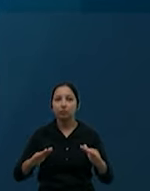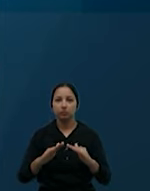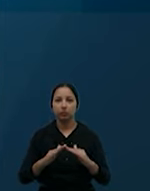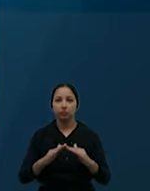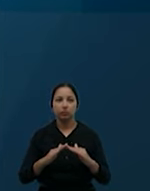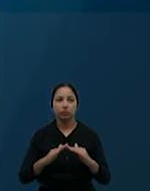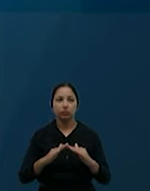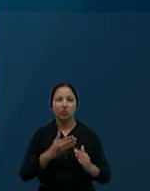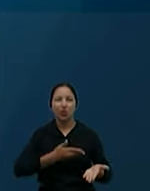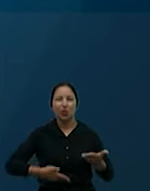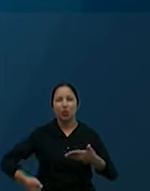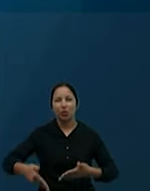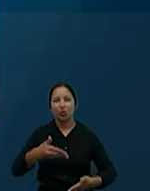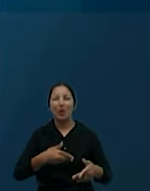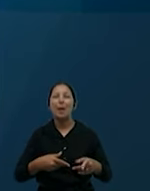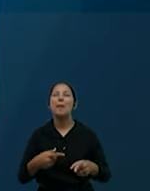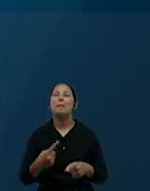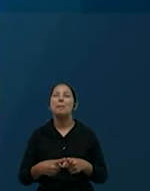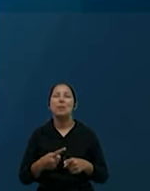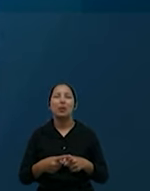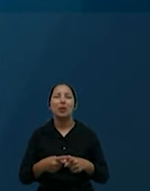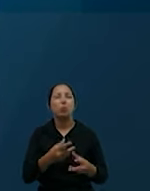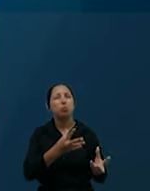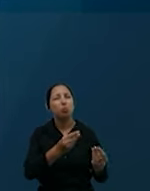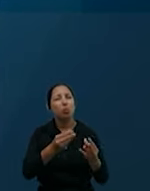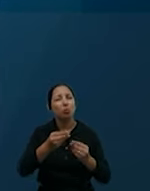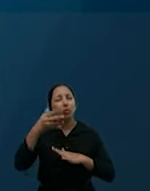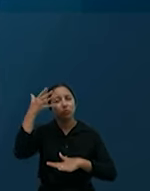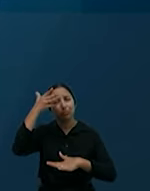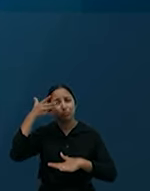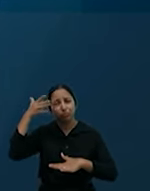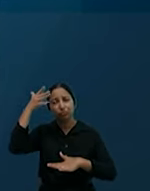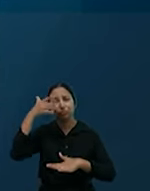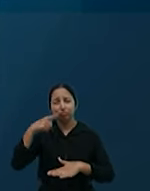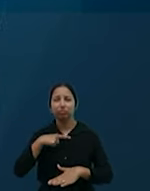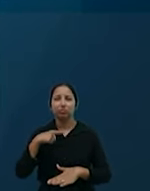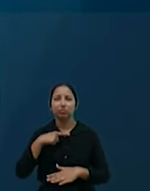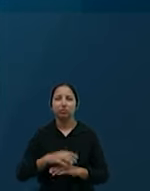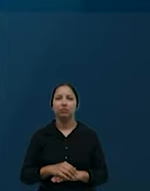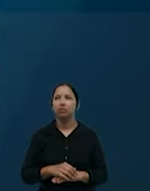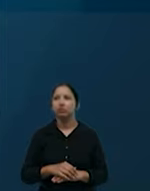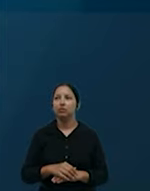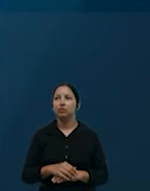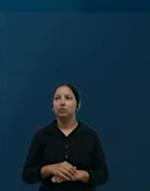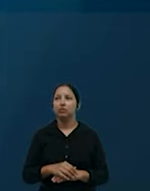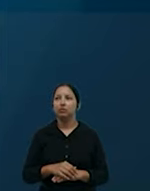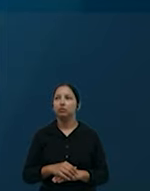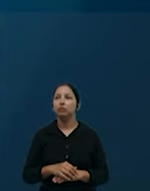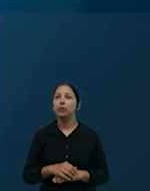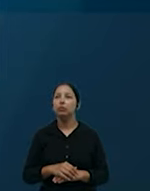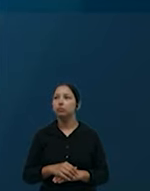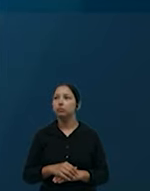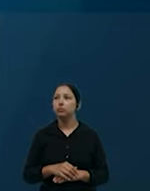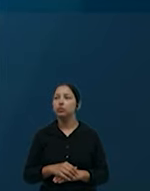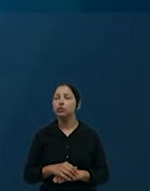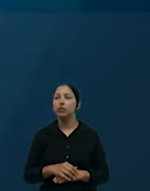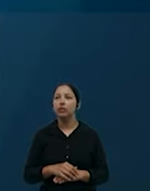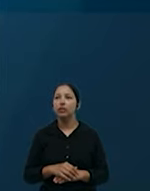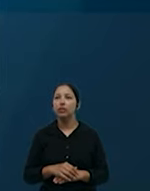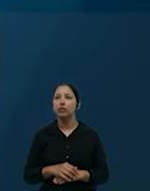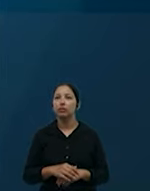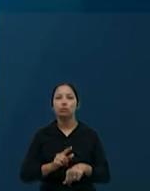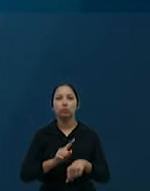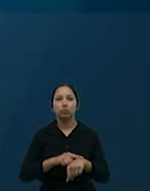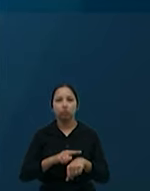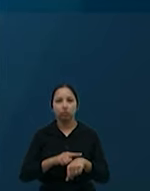vista que são muitas sustentações, mesmo dividindo o tempo, se puderem doar uma parte do seu tempo para a nossa sessão. Eu